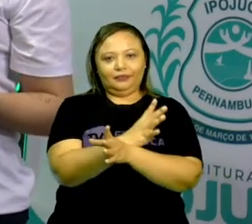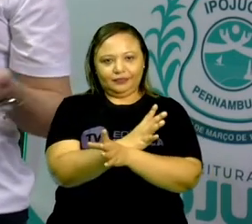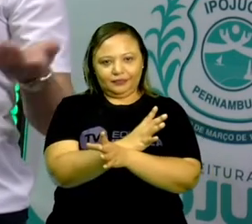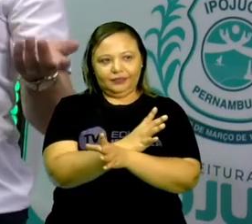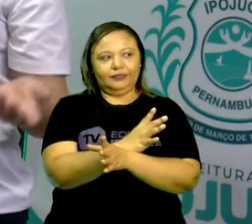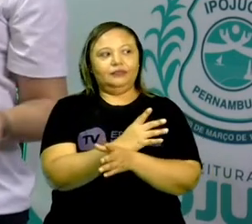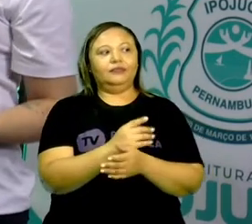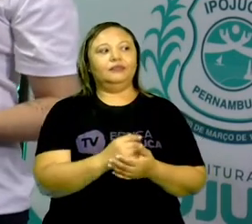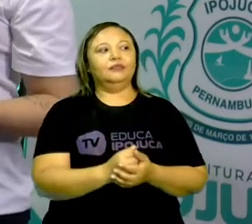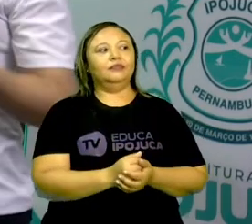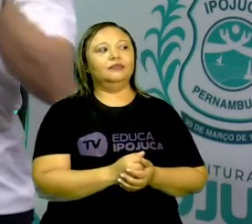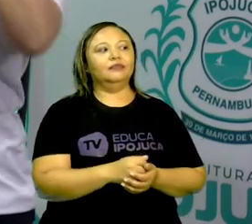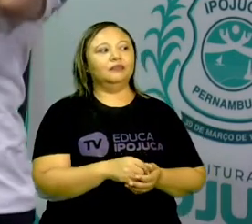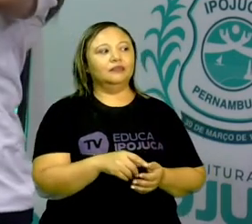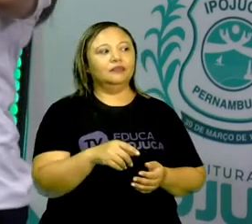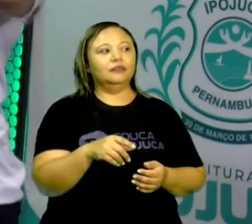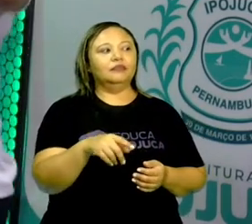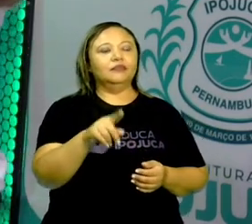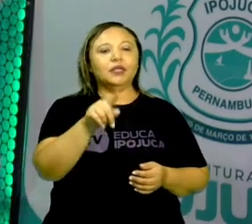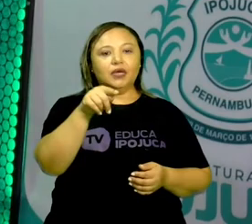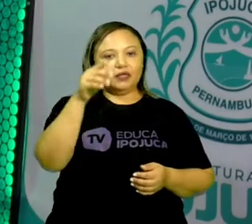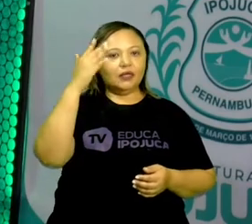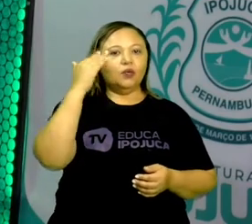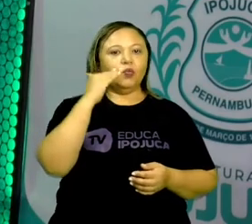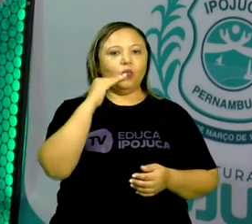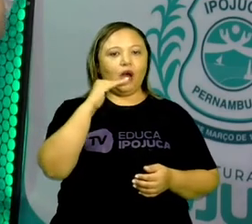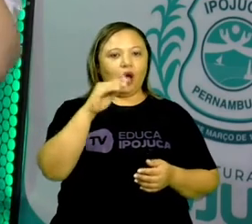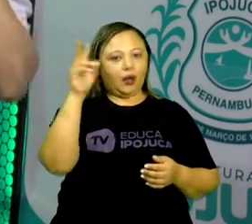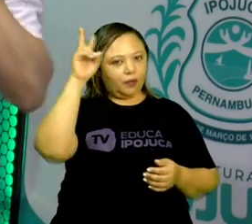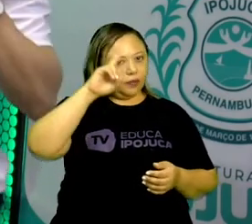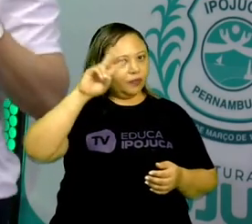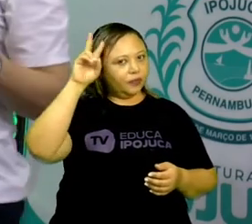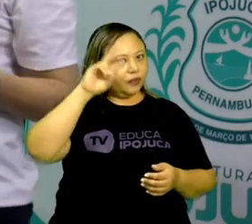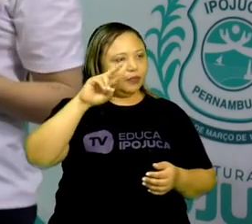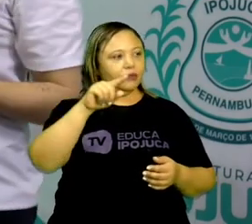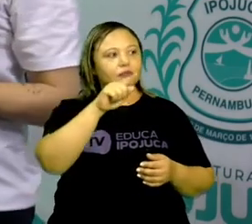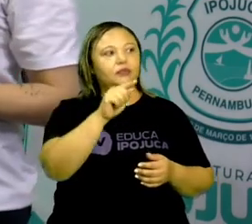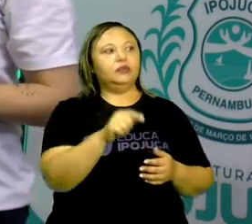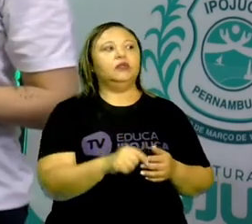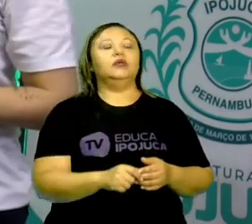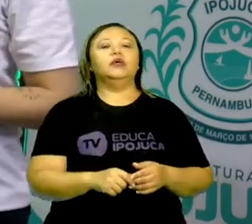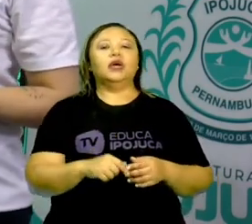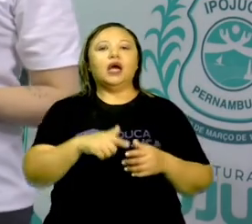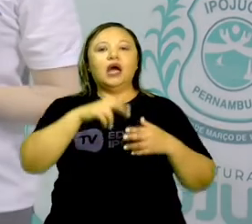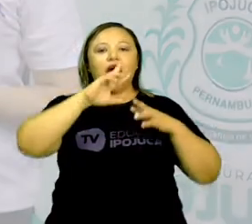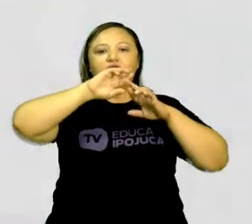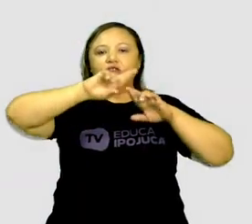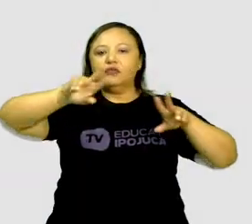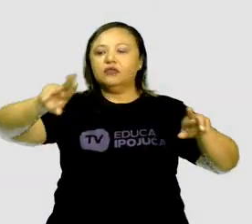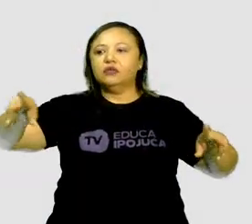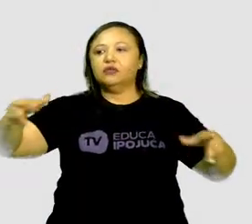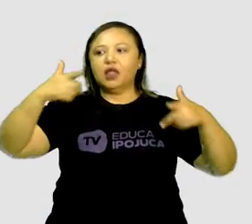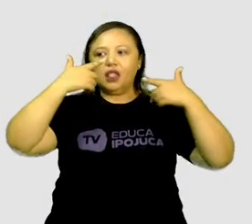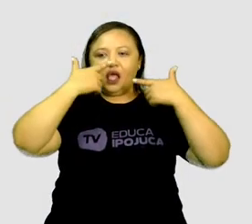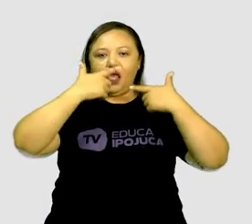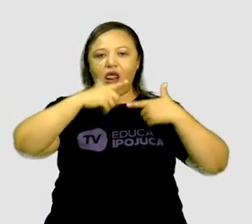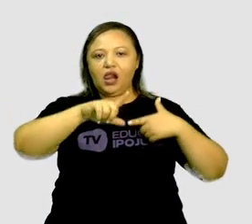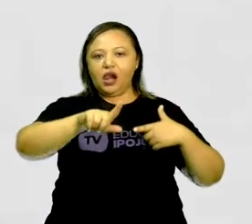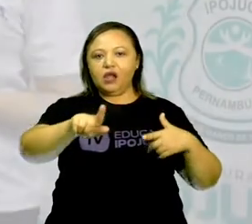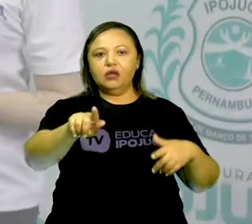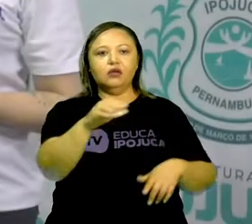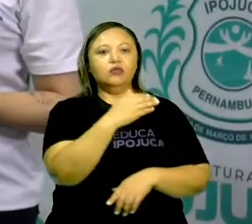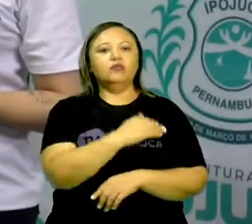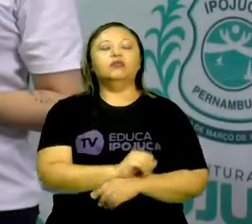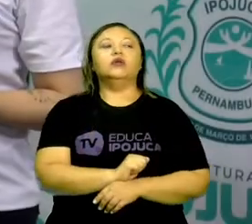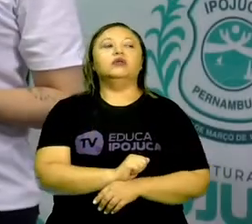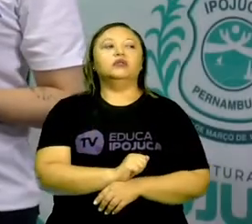estão, nós vimos que na nossa aula de hoje nós refletimos sobre a norma padrão, as variações da língua e o preconceito